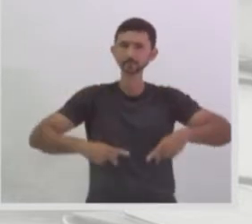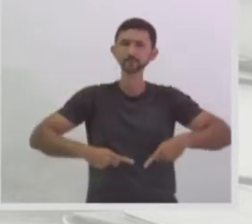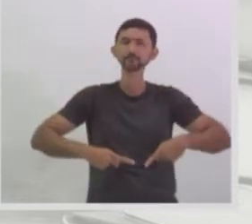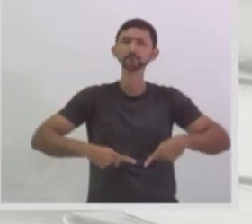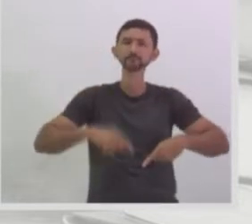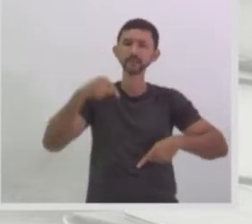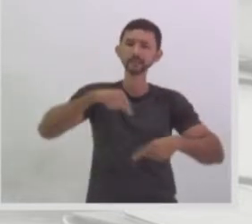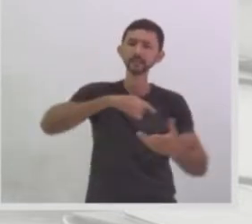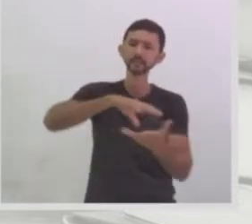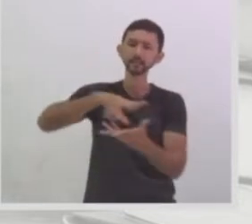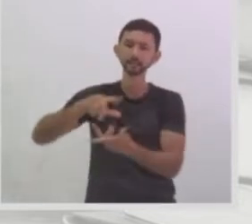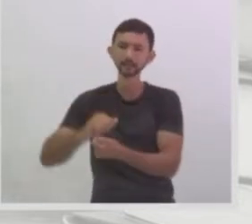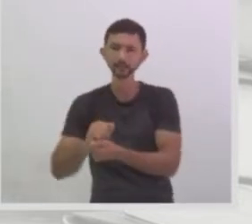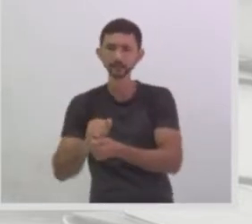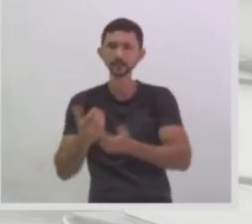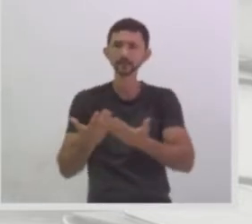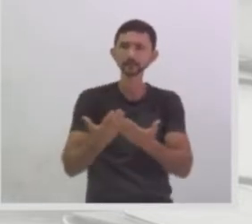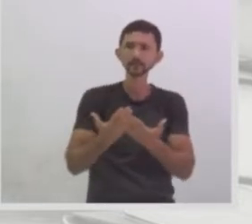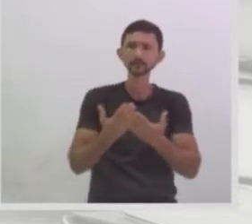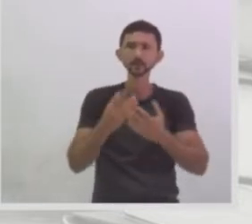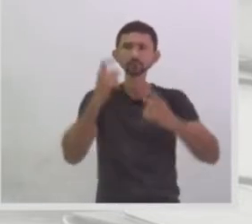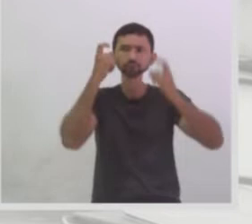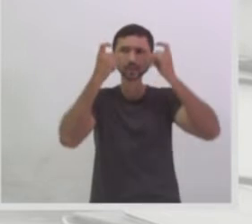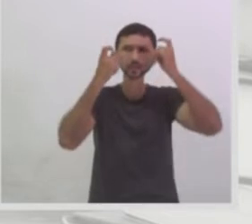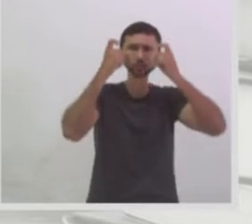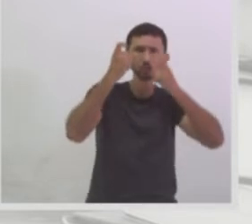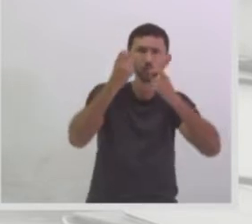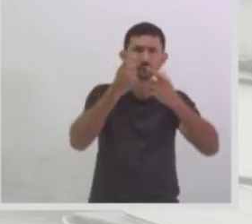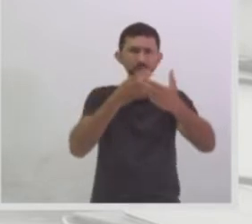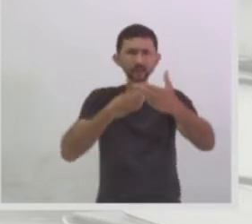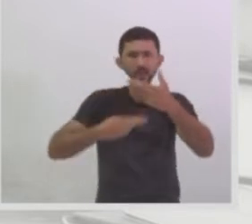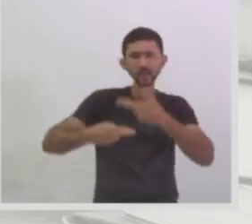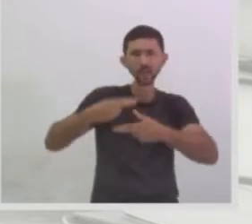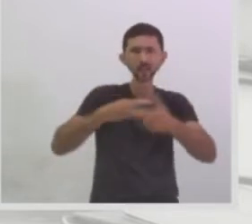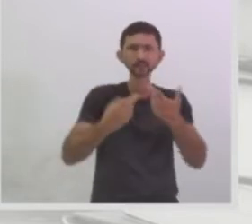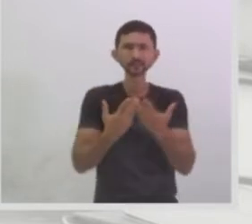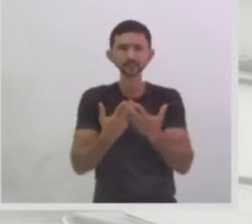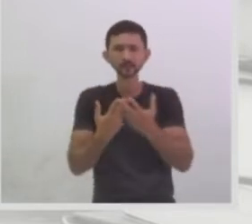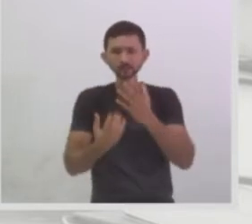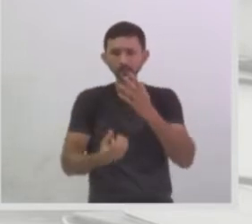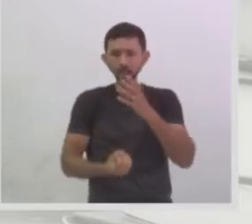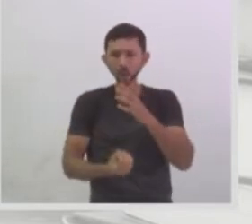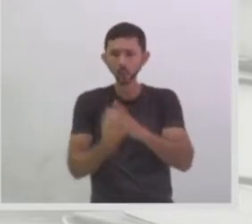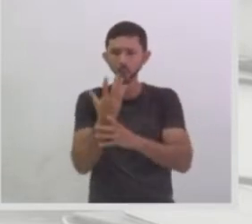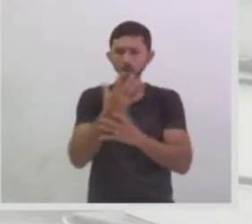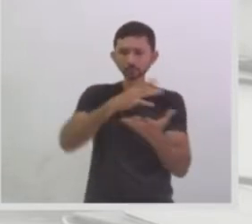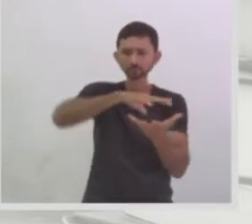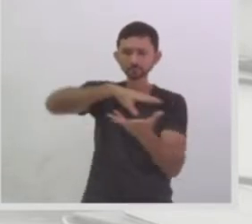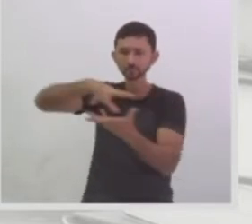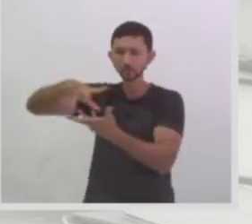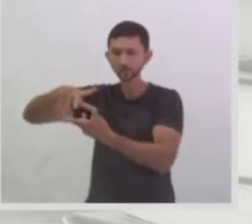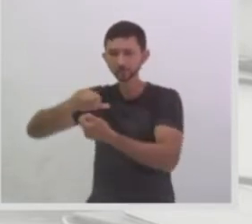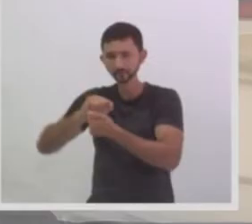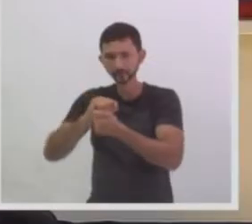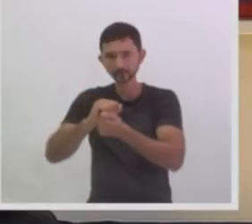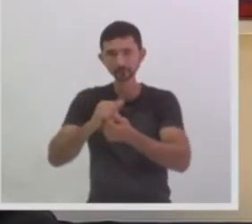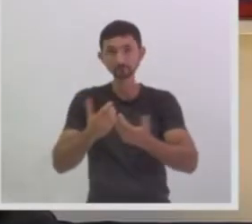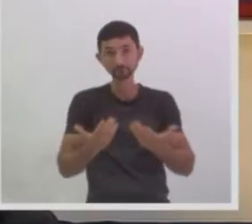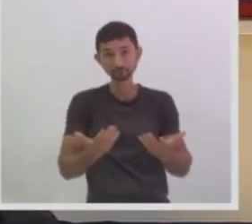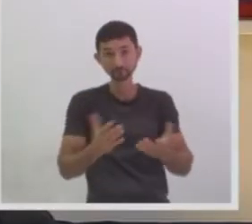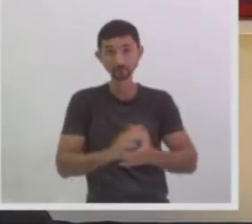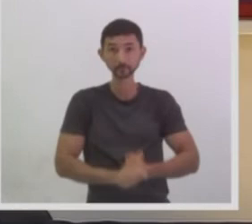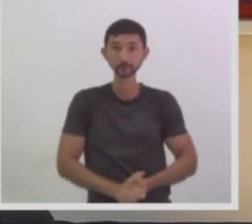Estes questionamentos têm relação com as dúvidas sobre a própria origem do universo. Então, depois